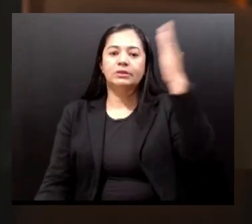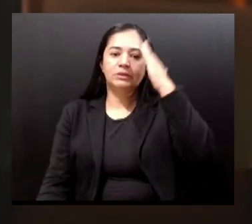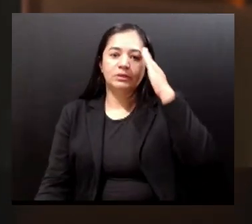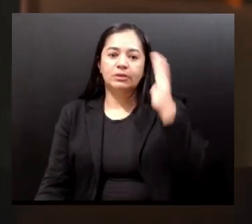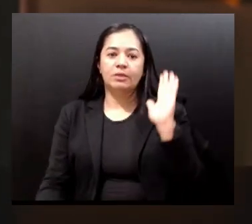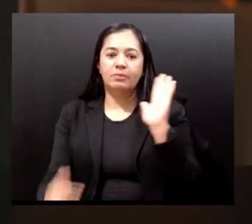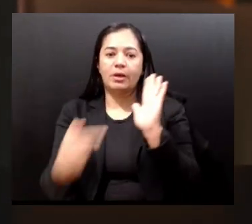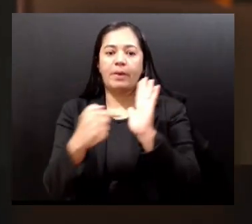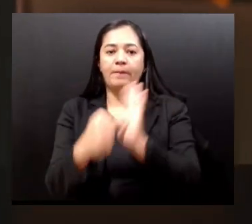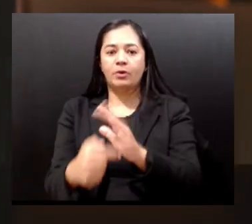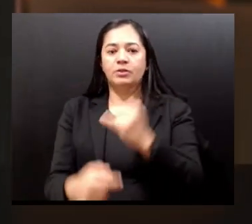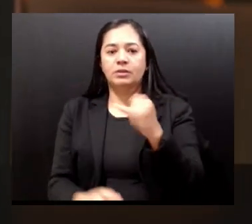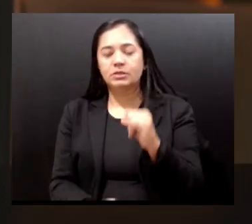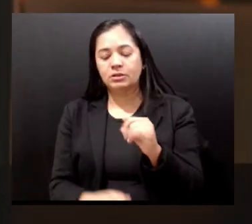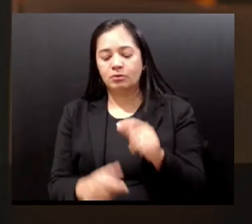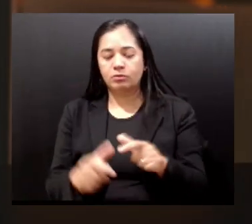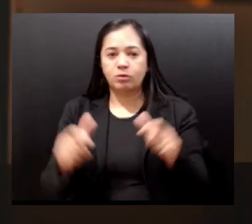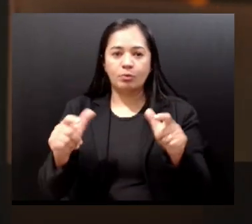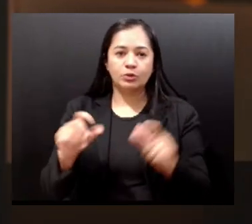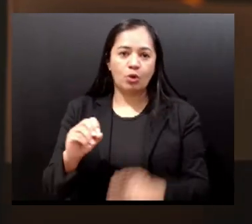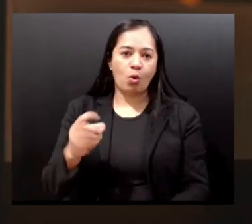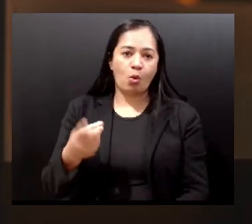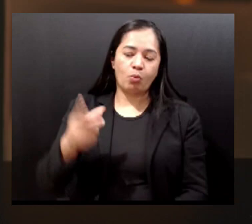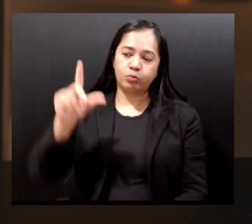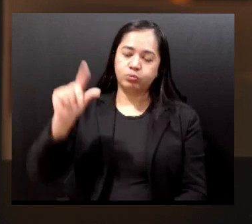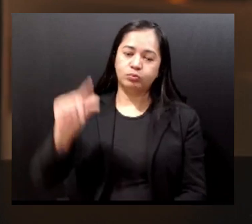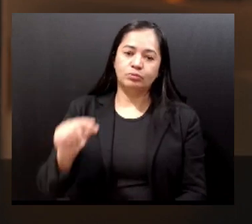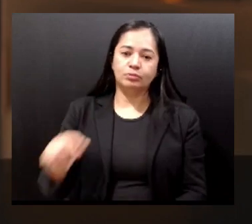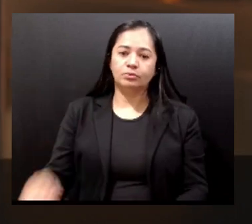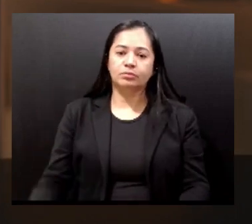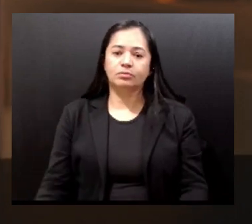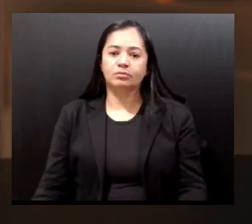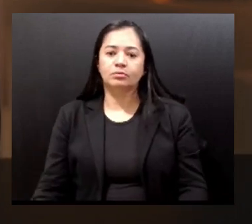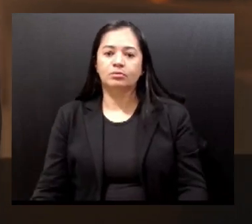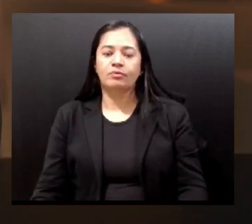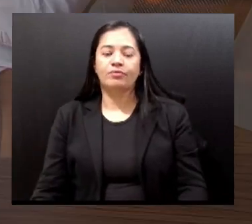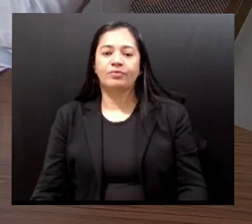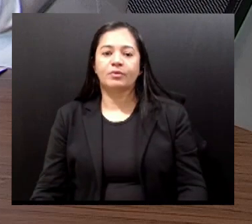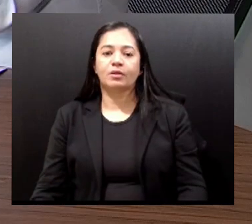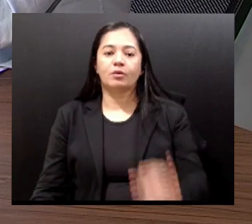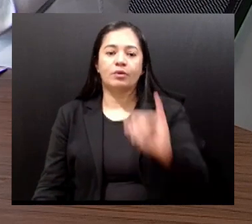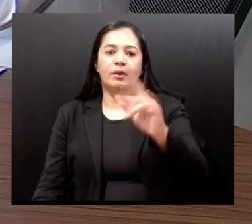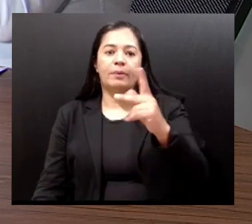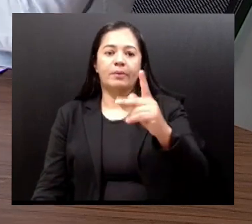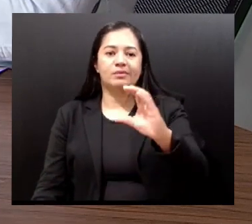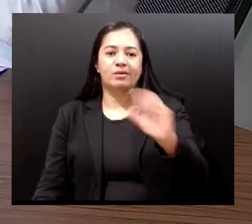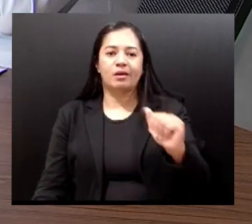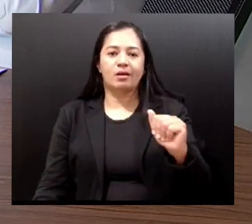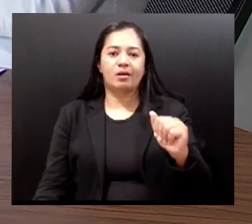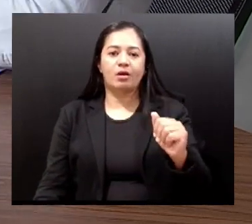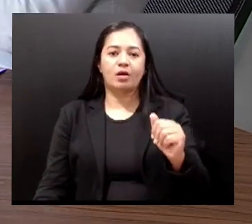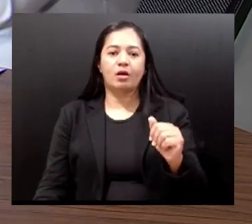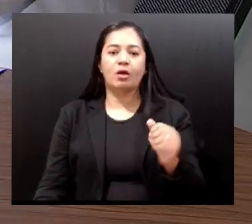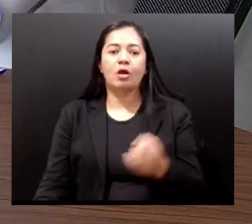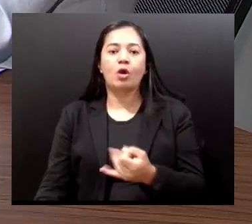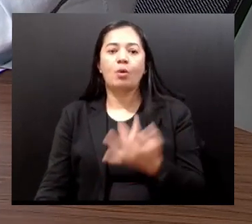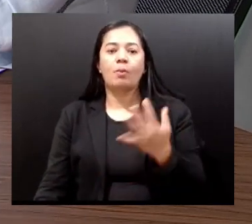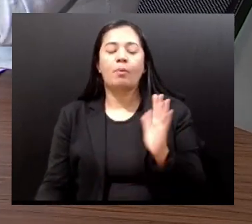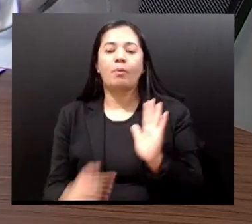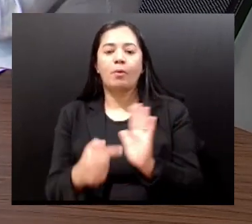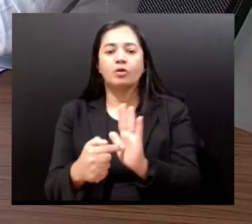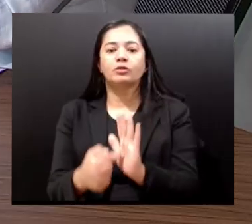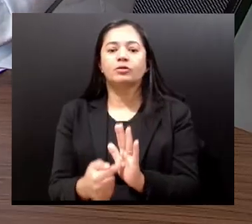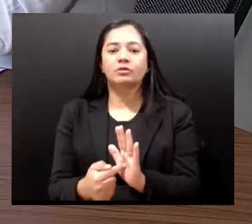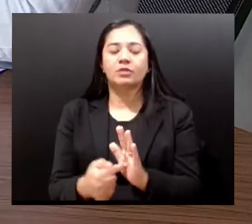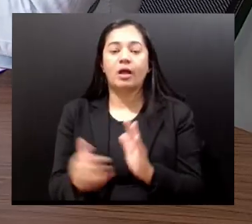ou baixou e tem um índice. Então o IPCA nada mais é do que o índice que mostra quanto subiu ou baixou uma cesta de produtos,